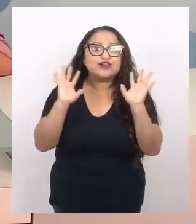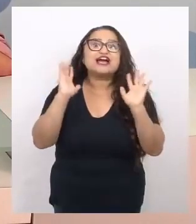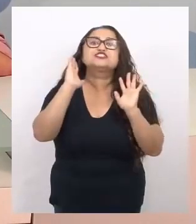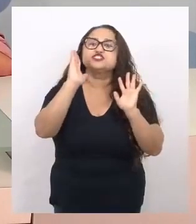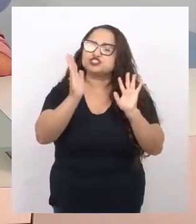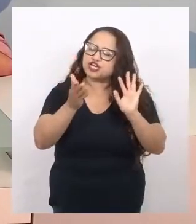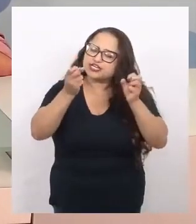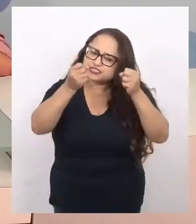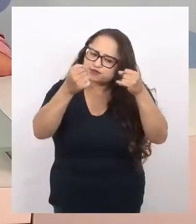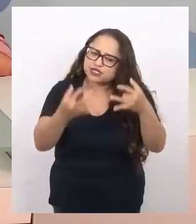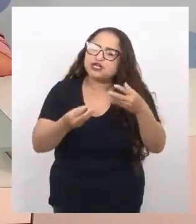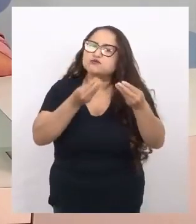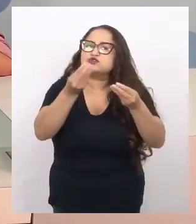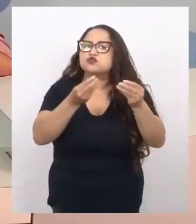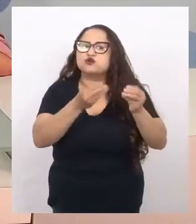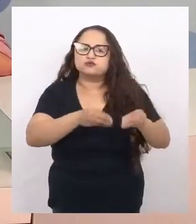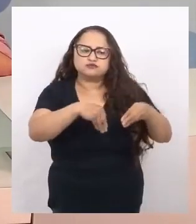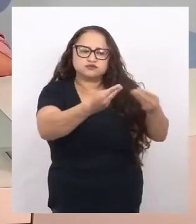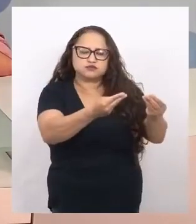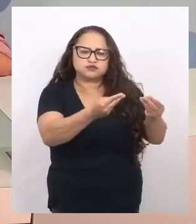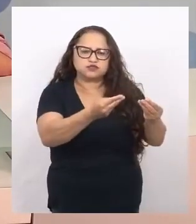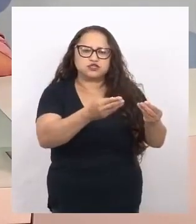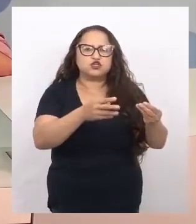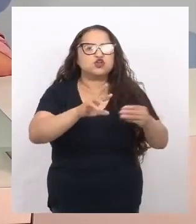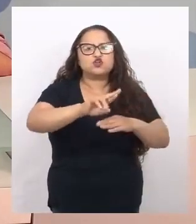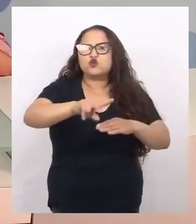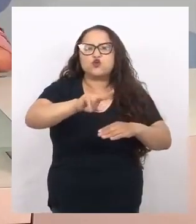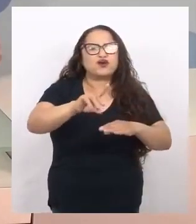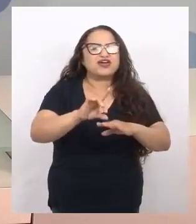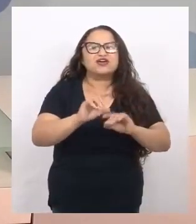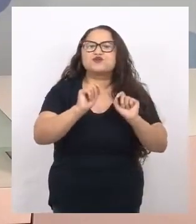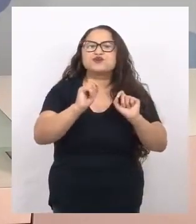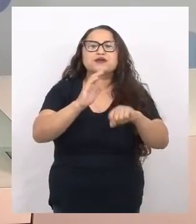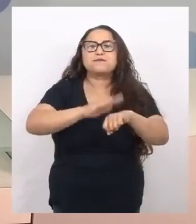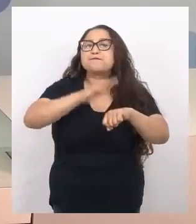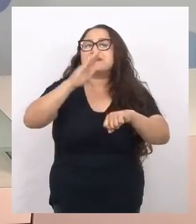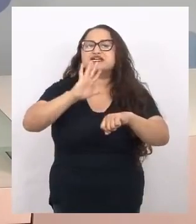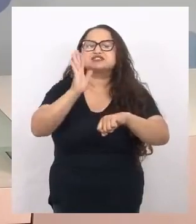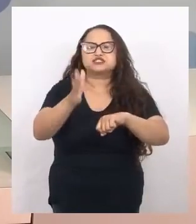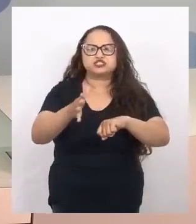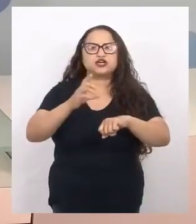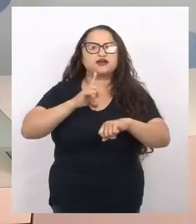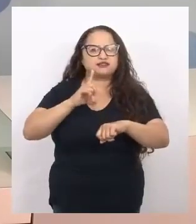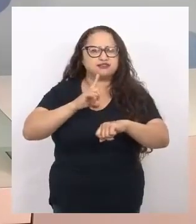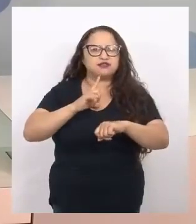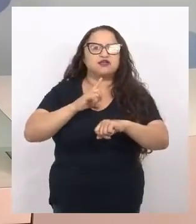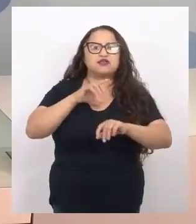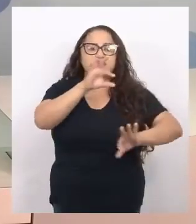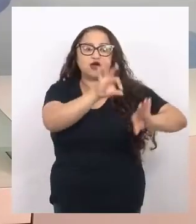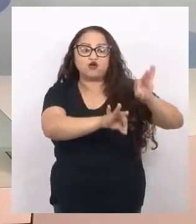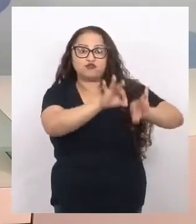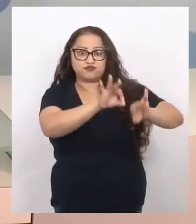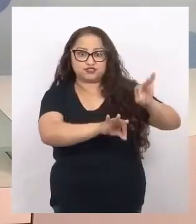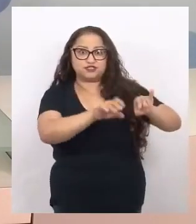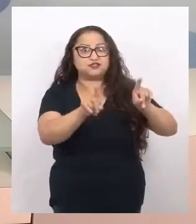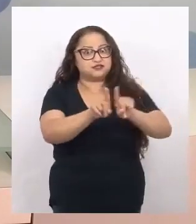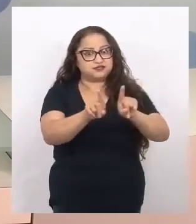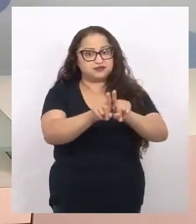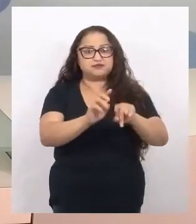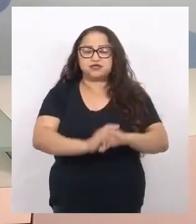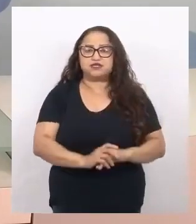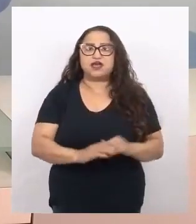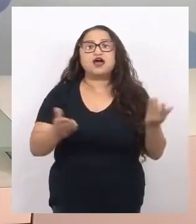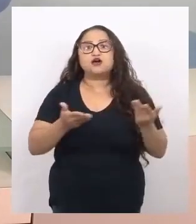sobre atribuição. Não vamos falar nada além daquilo que a gente já falou na OT de atribuição, a gente só vai apresentar com